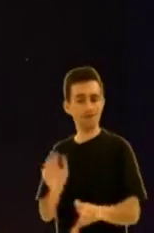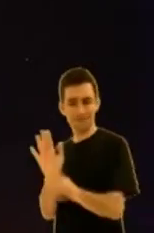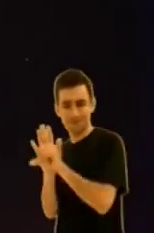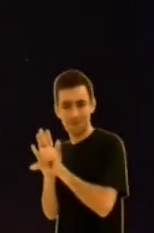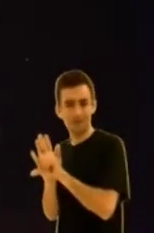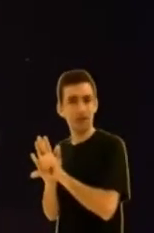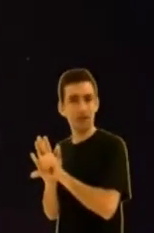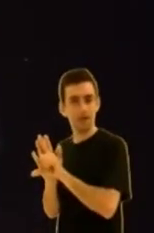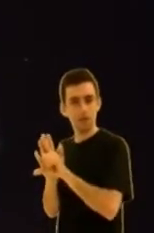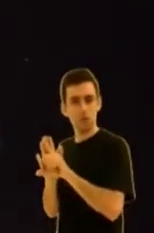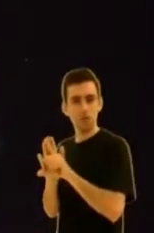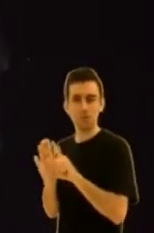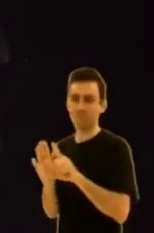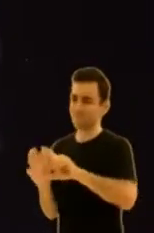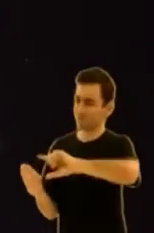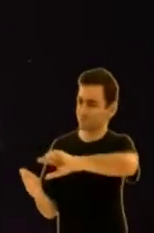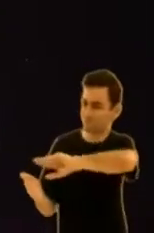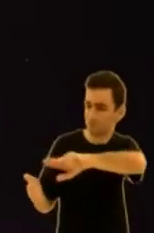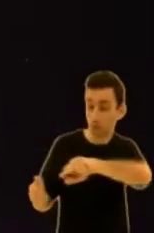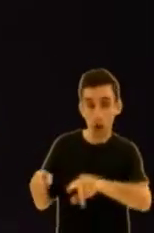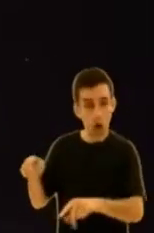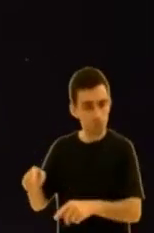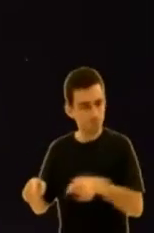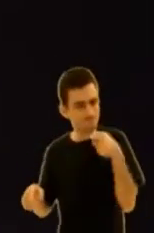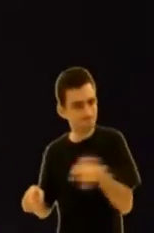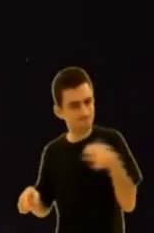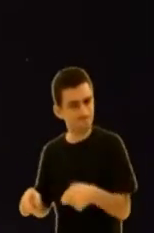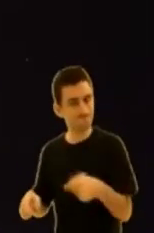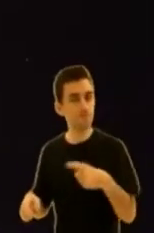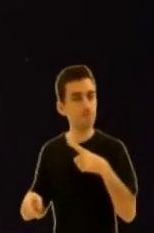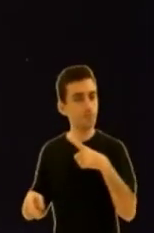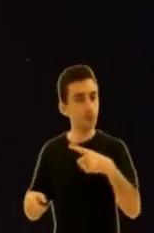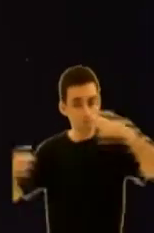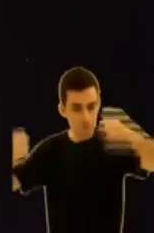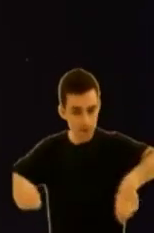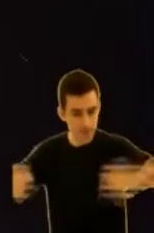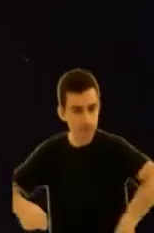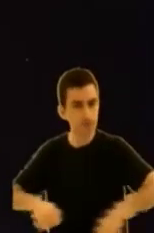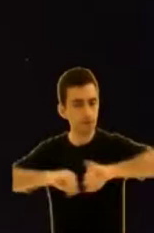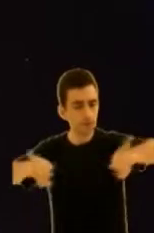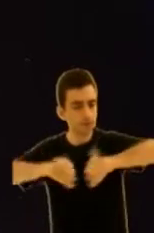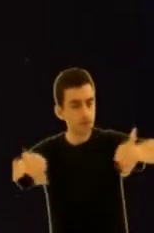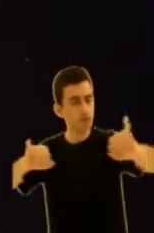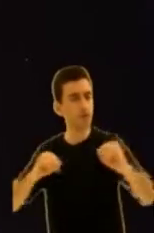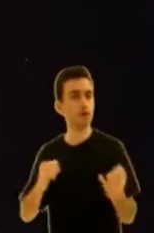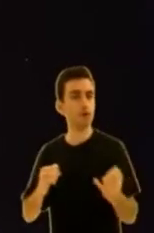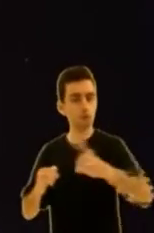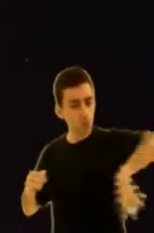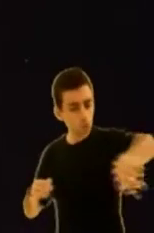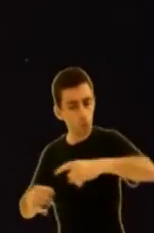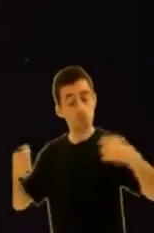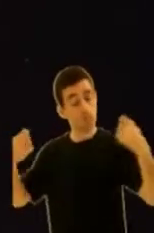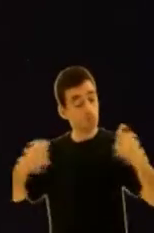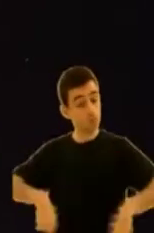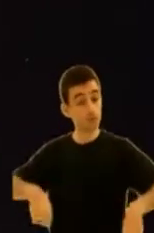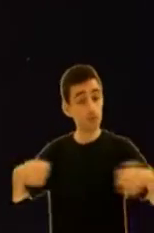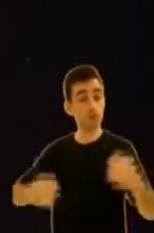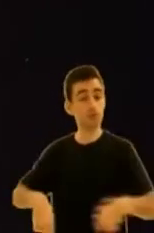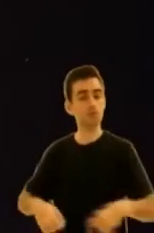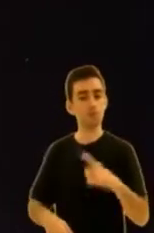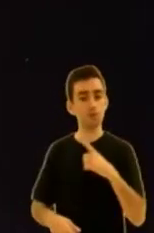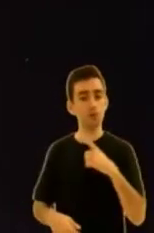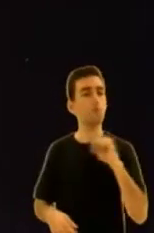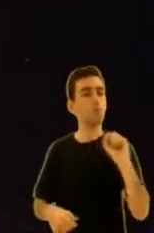legislativos, que cobram informações, que demandam. E para isso nós precisamos ter